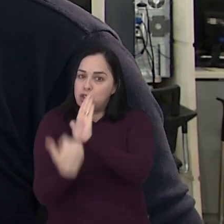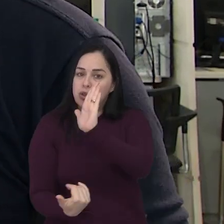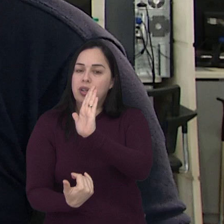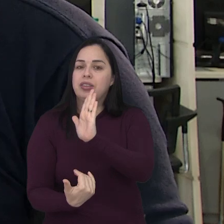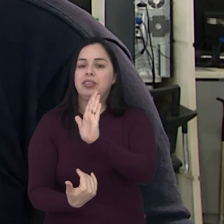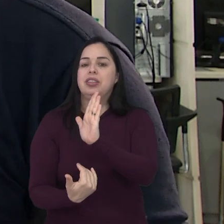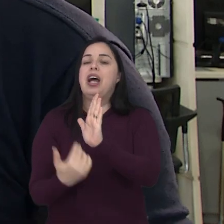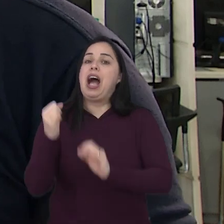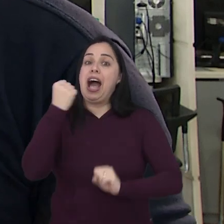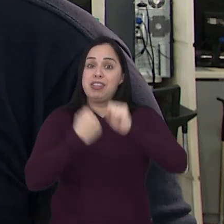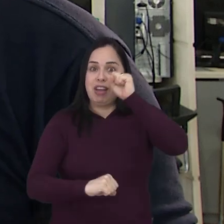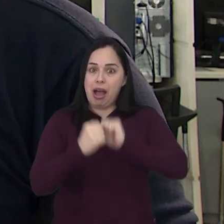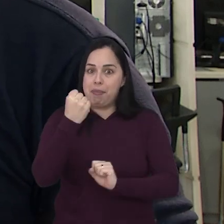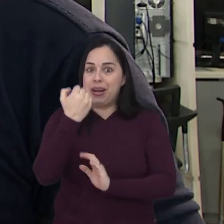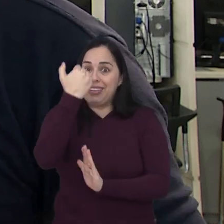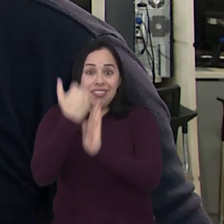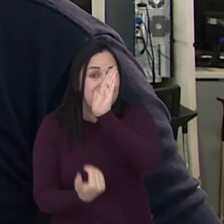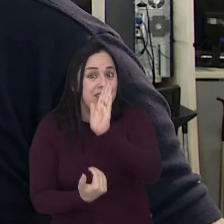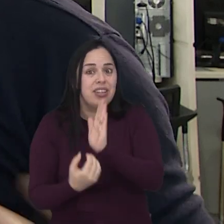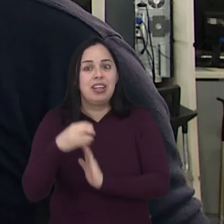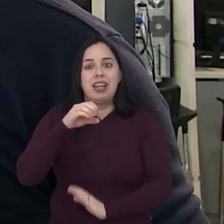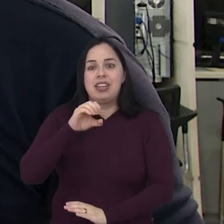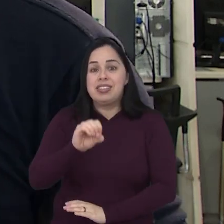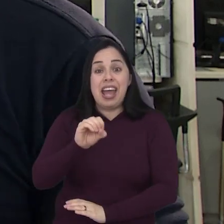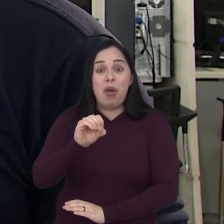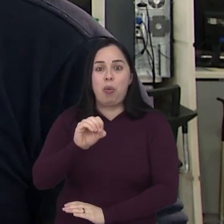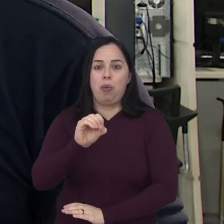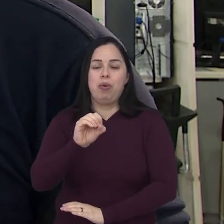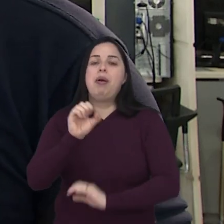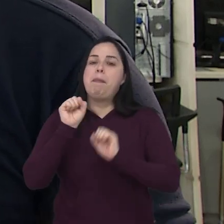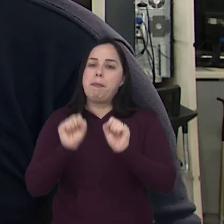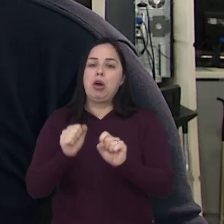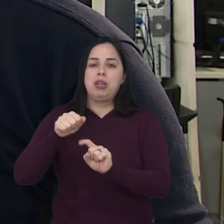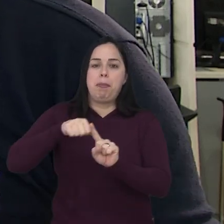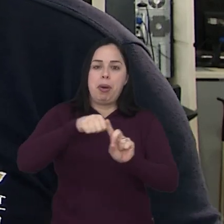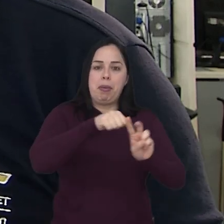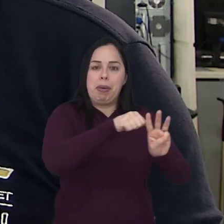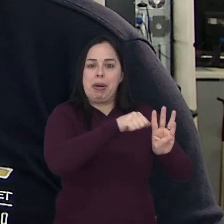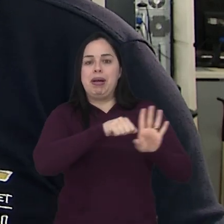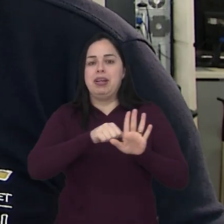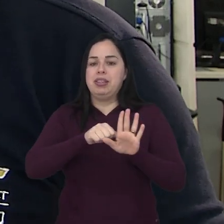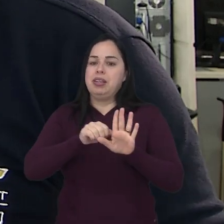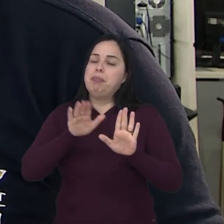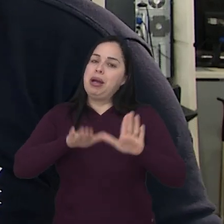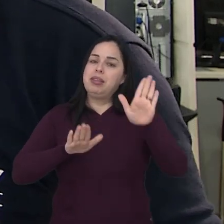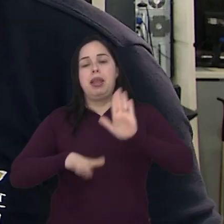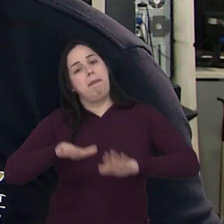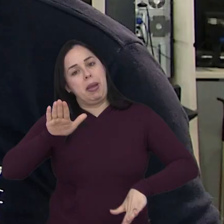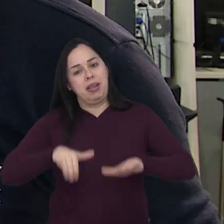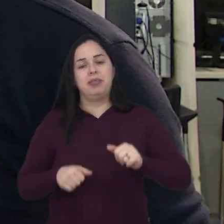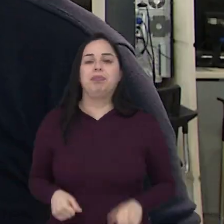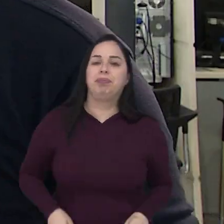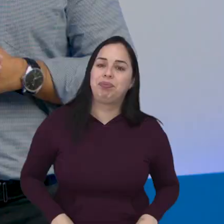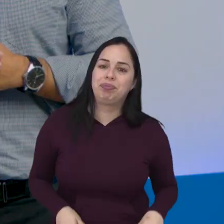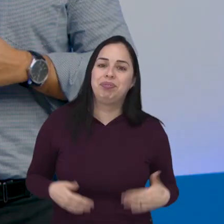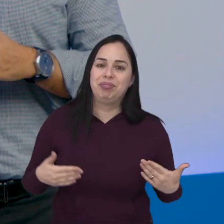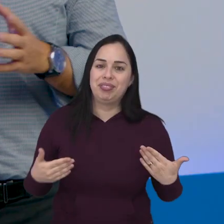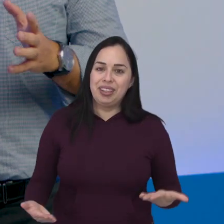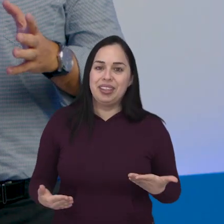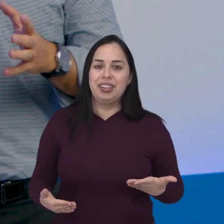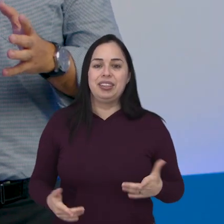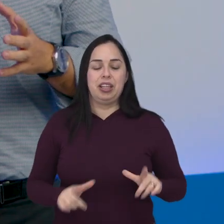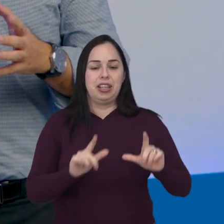as montadoras estão vindo com taxa de juros, taxa zero. Até em 36 meses você pode comprar o seu carro aí financiado aí sem juros. Depende da negociação, claro.